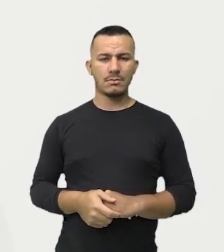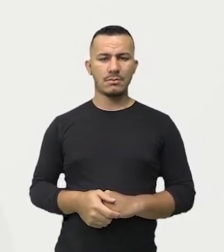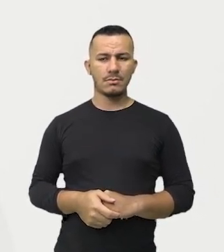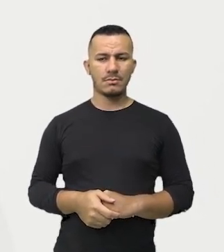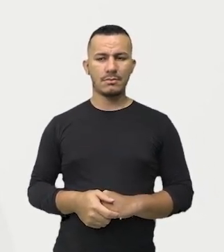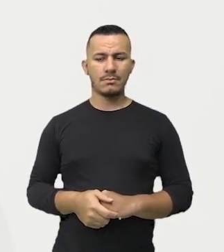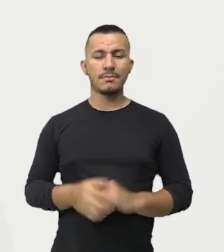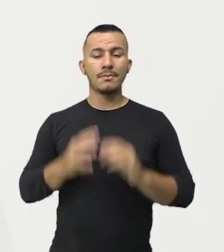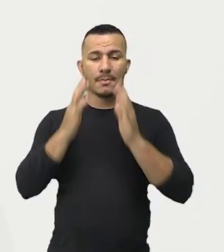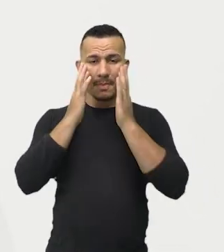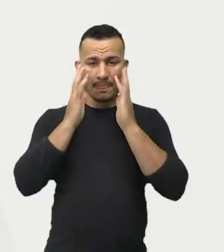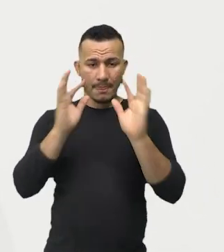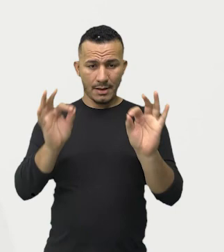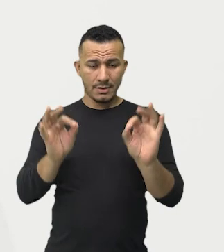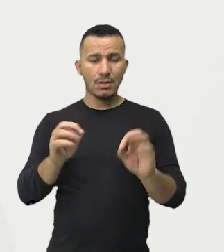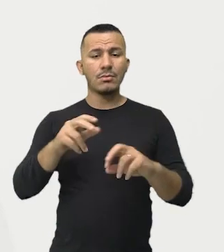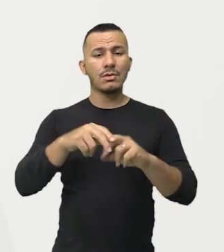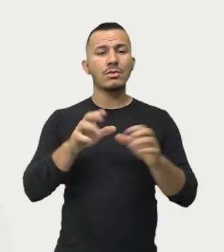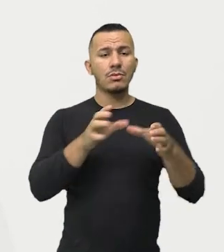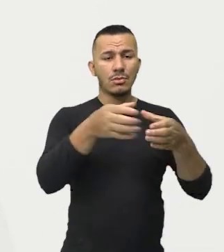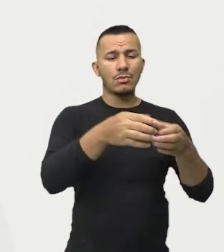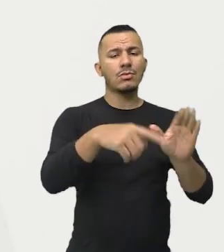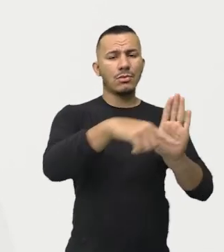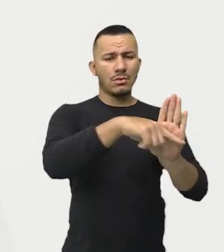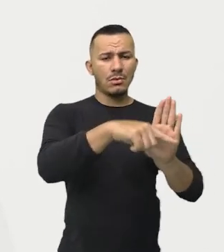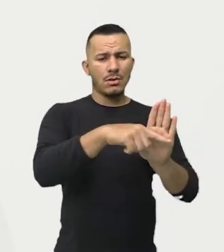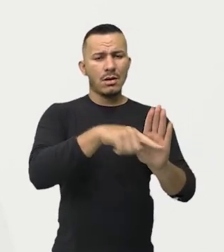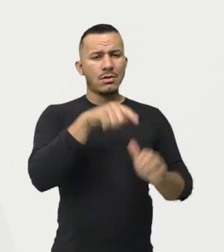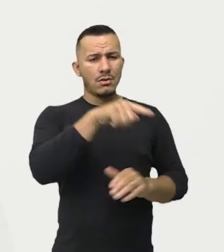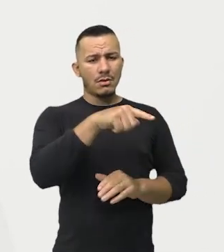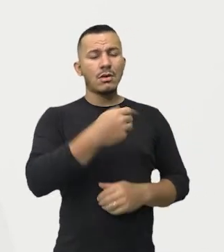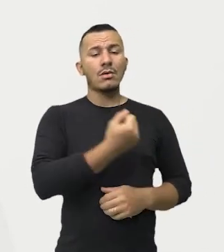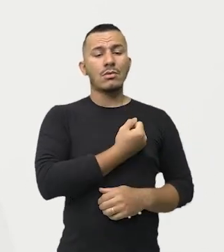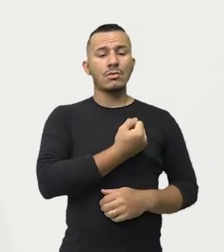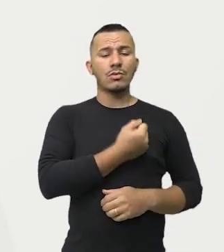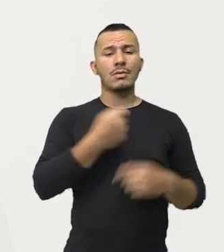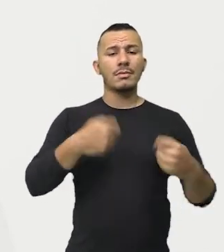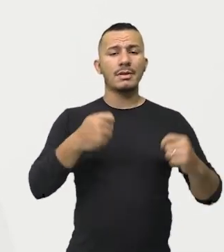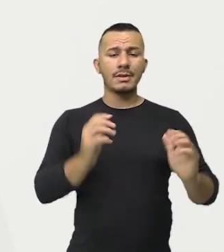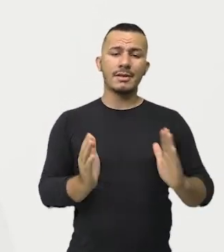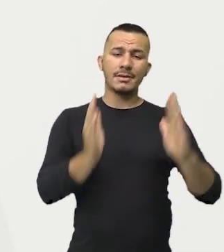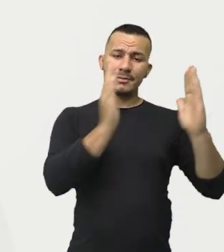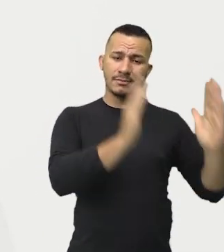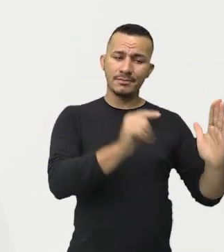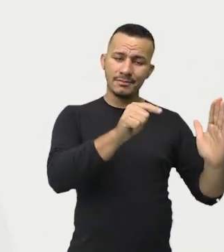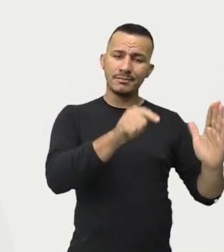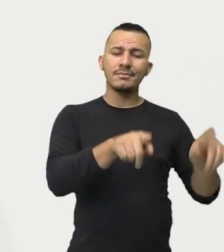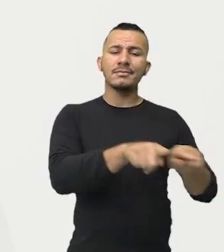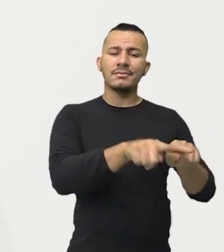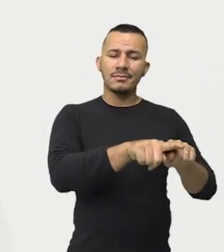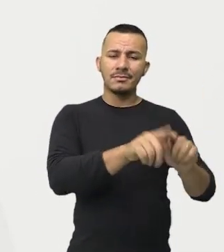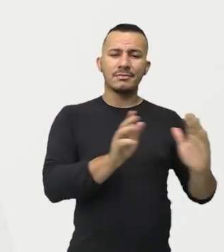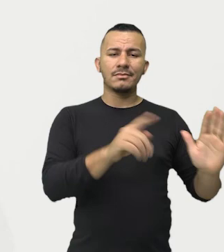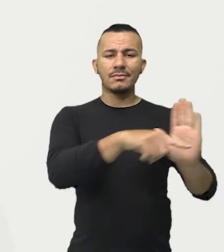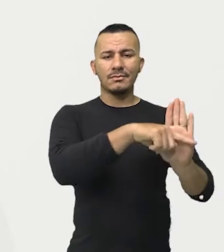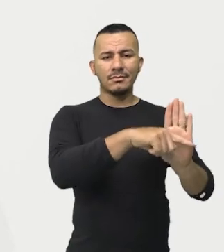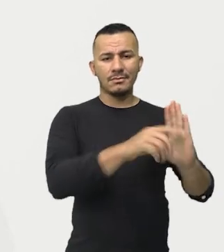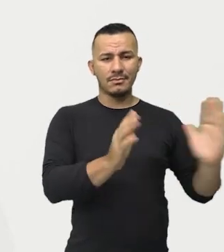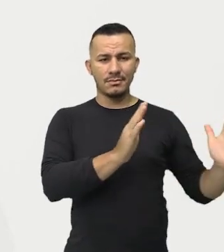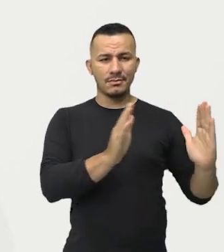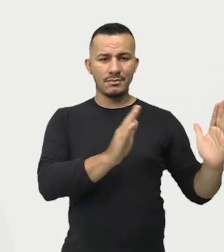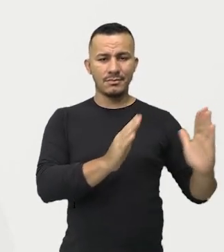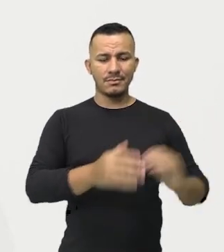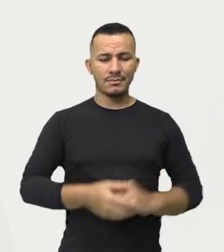1,5. Atenção, pessoal, por ser negativo, pessoal, ó, esse número vai estar na parte dos